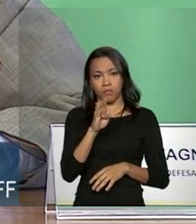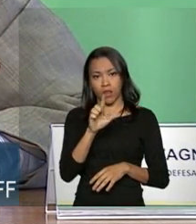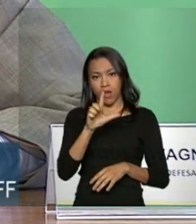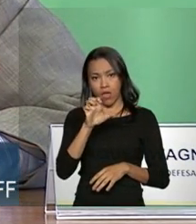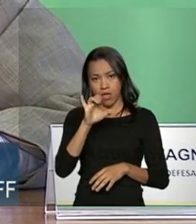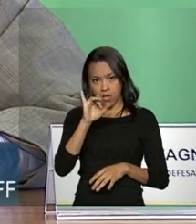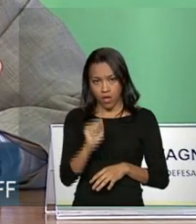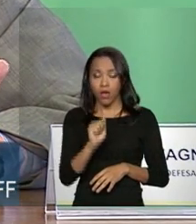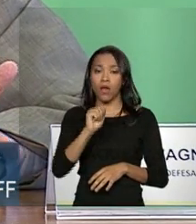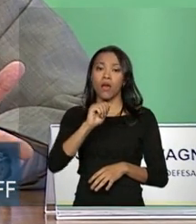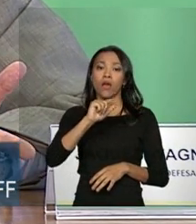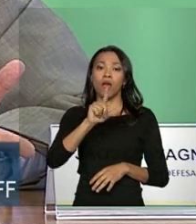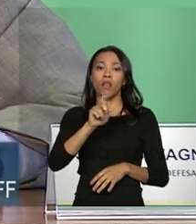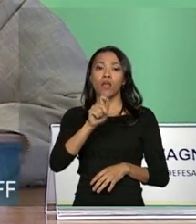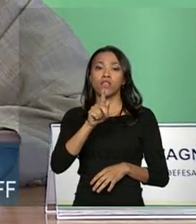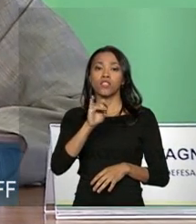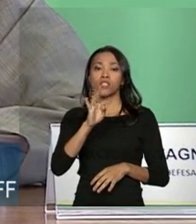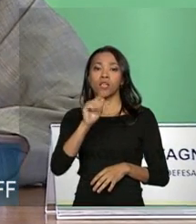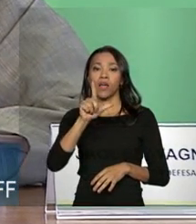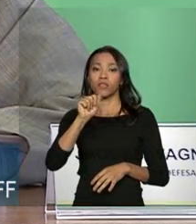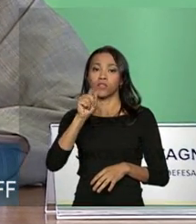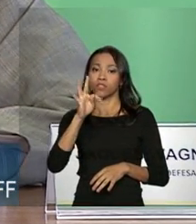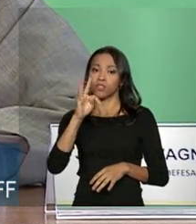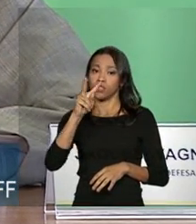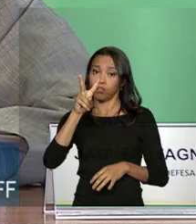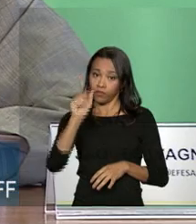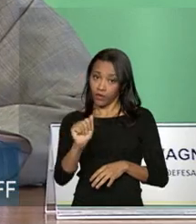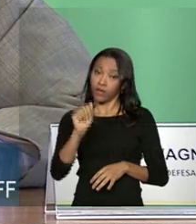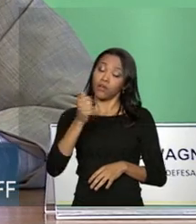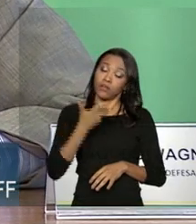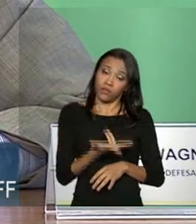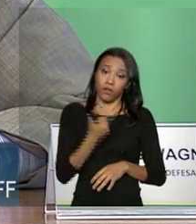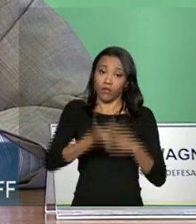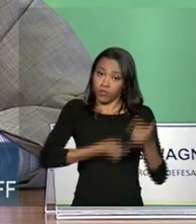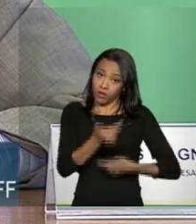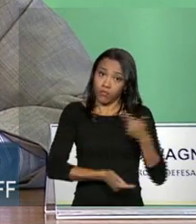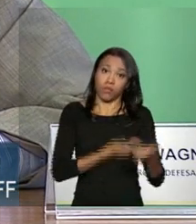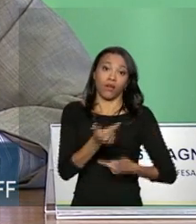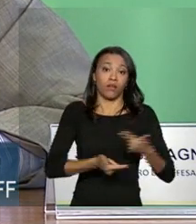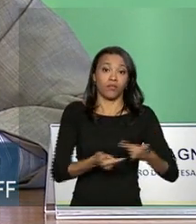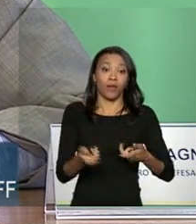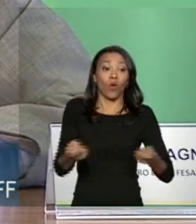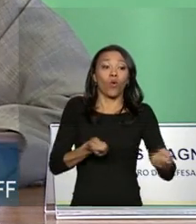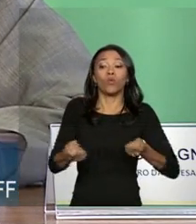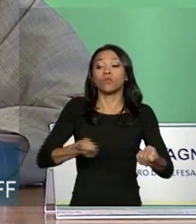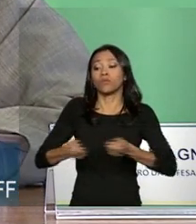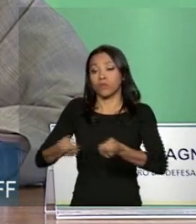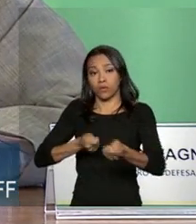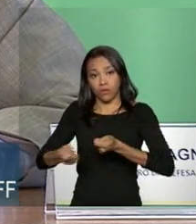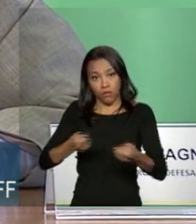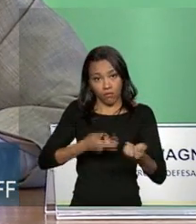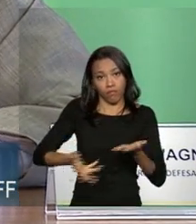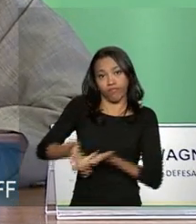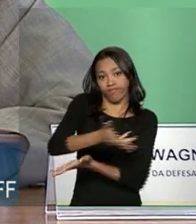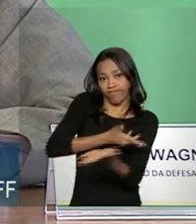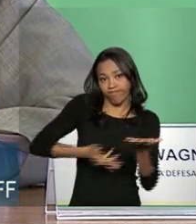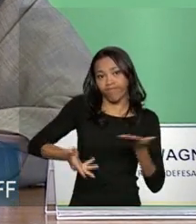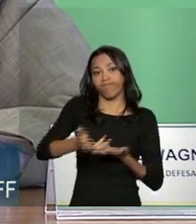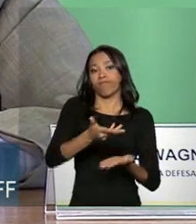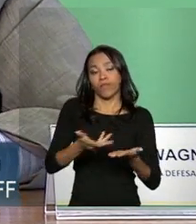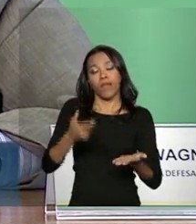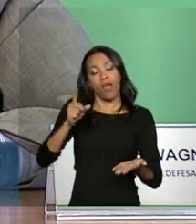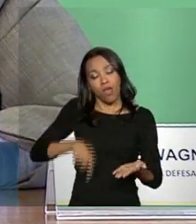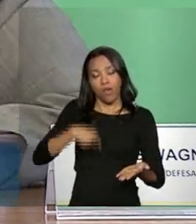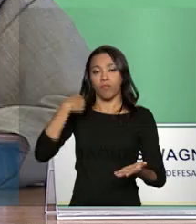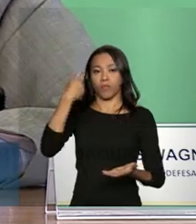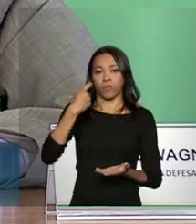suas preferências, mas é um papel de magistrado e, portanto, de manter o equilíbrio da casa. Essa, eu diria, que é a